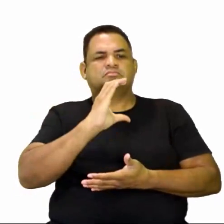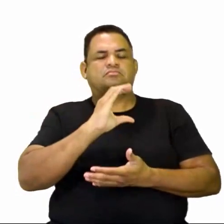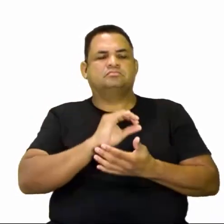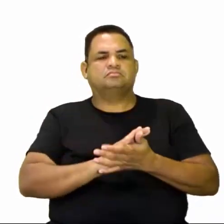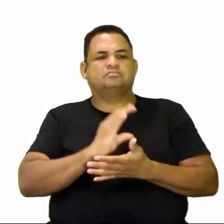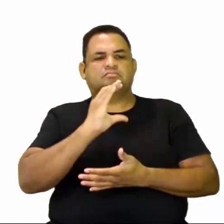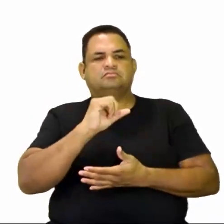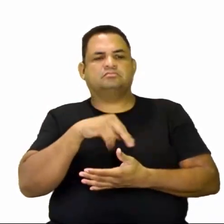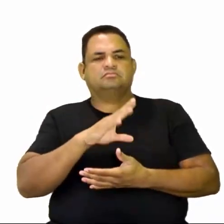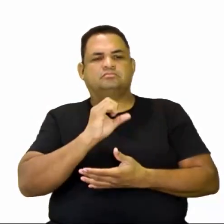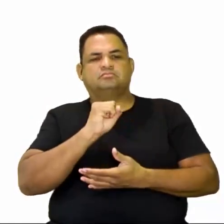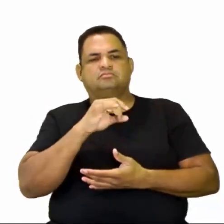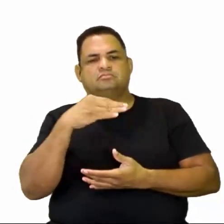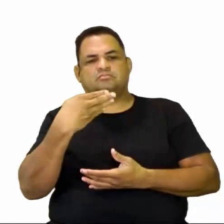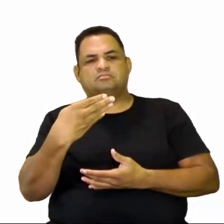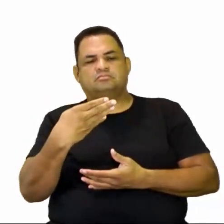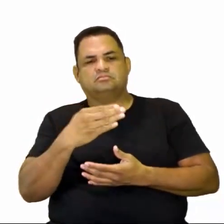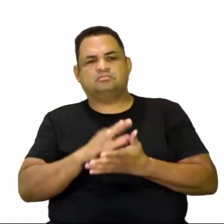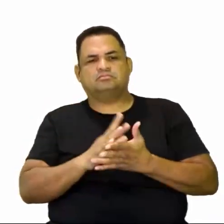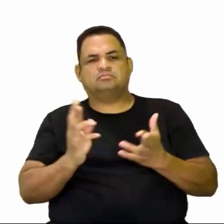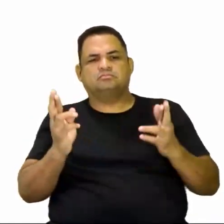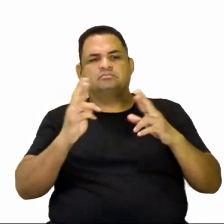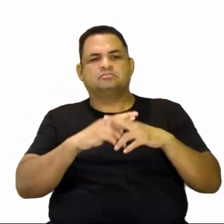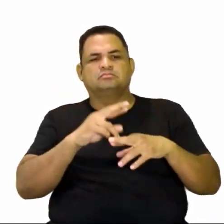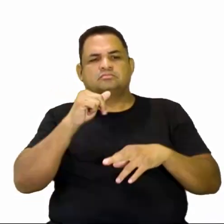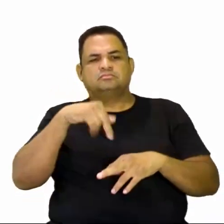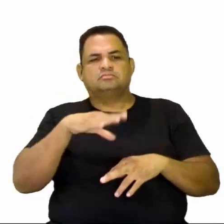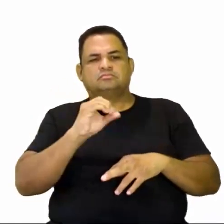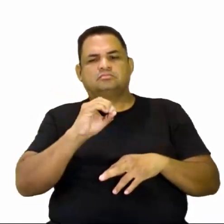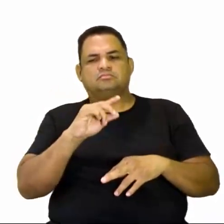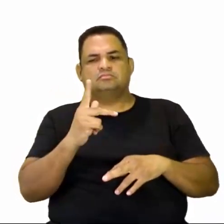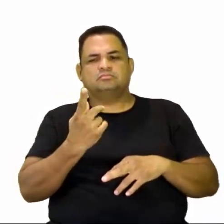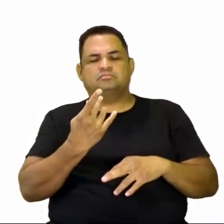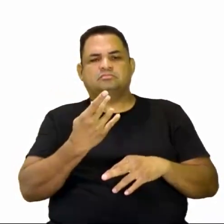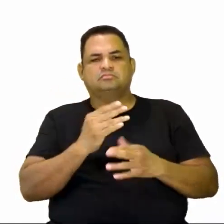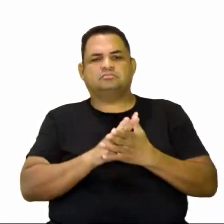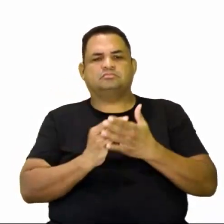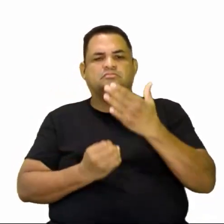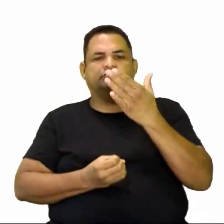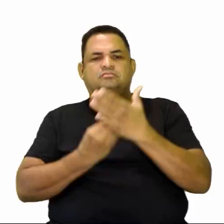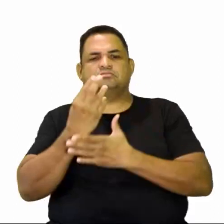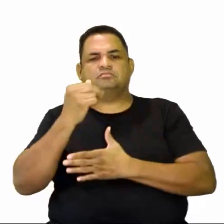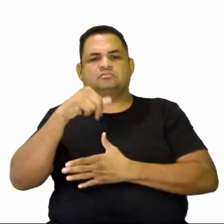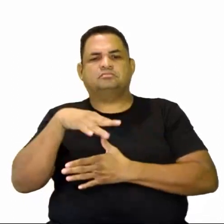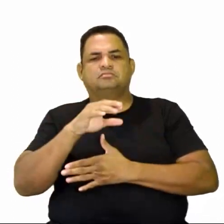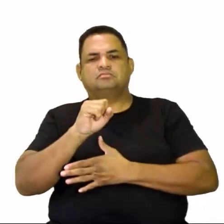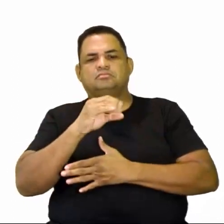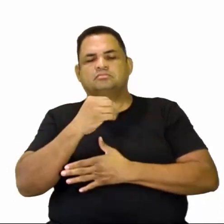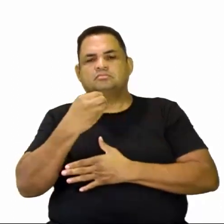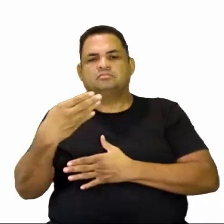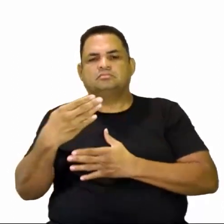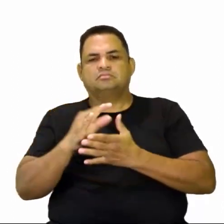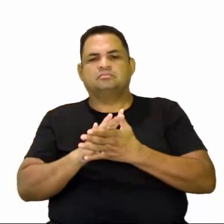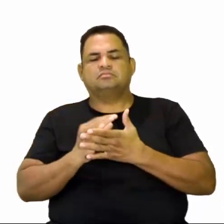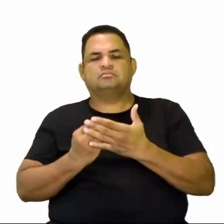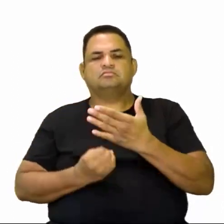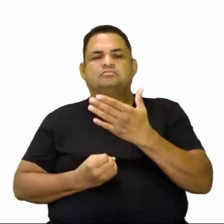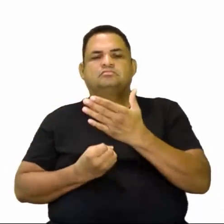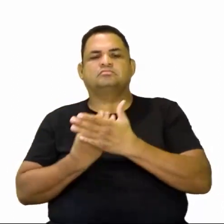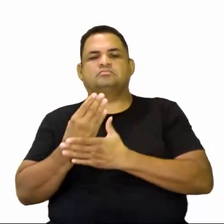o CuSO4 reagindo com NaOH, formando Na2SO4